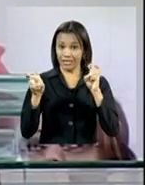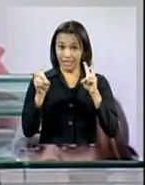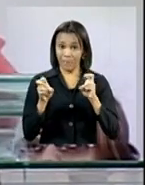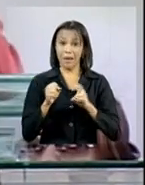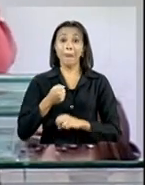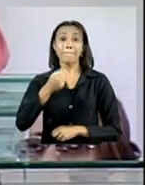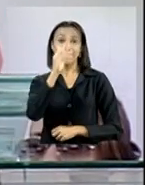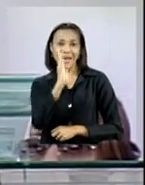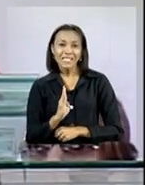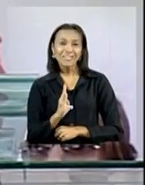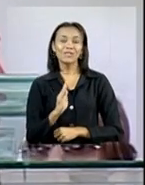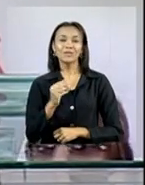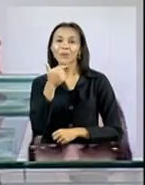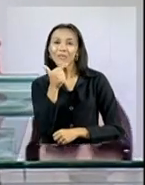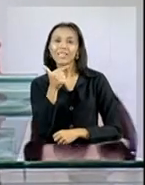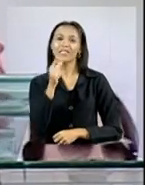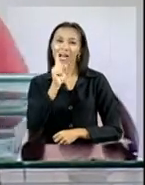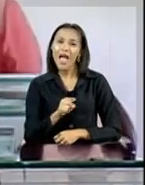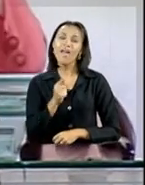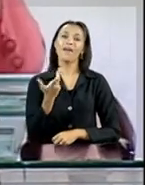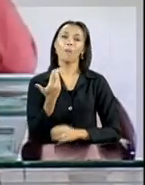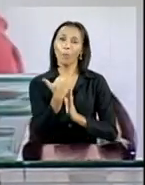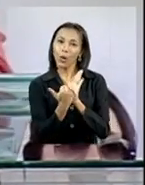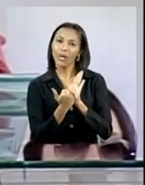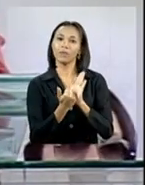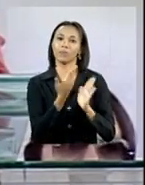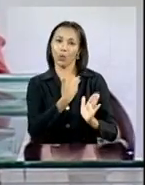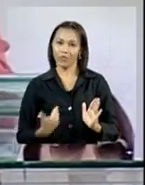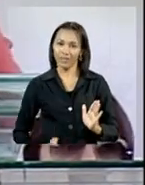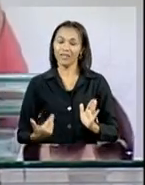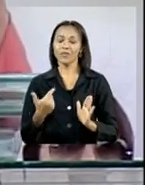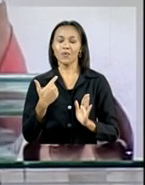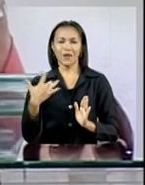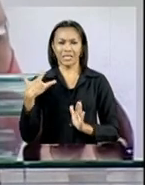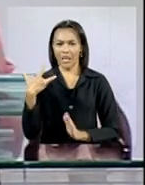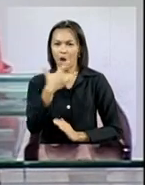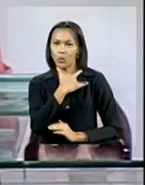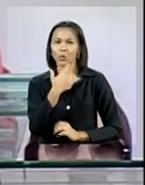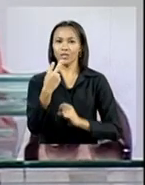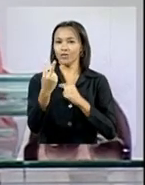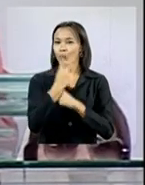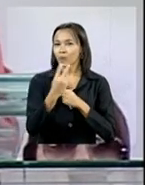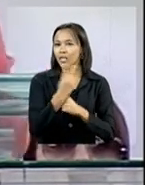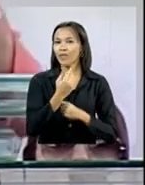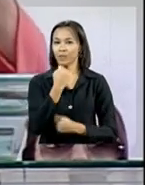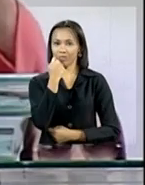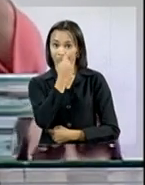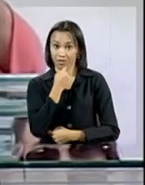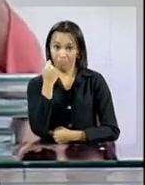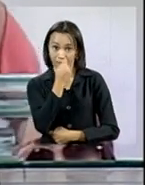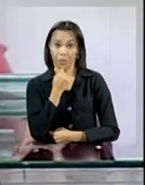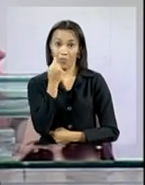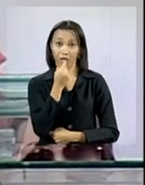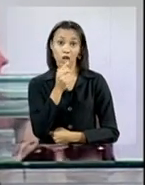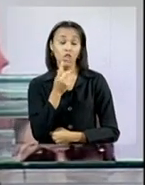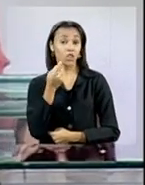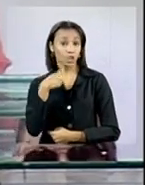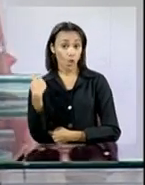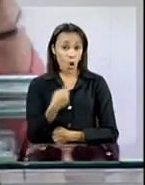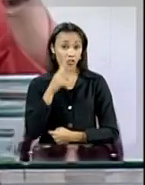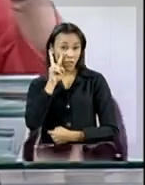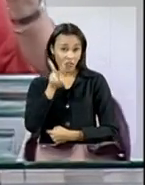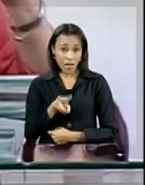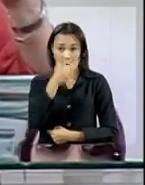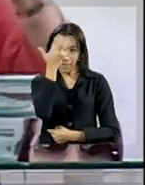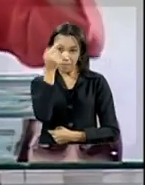damos a saúde bucal aos dentes e nós olhamos não mais a